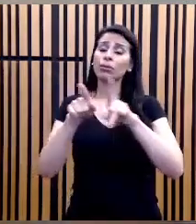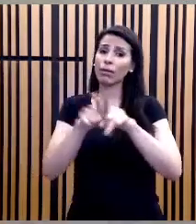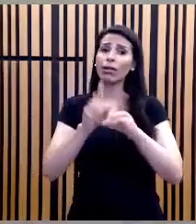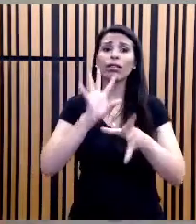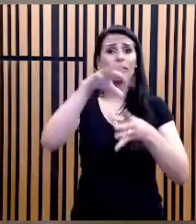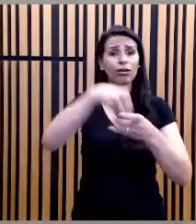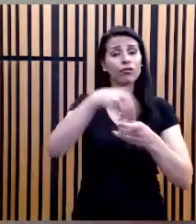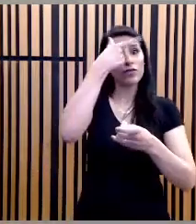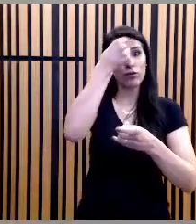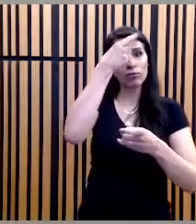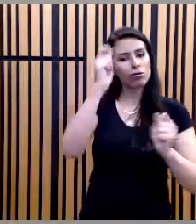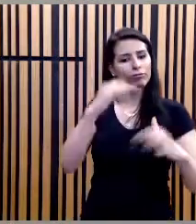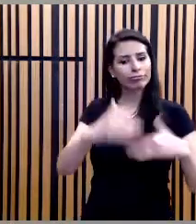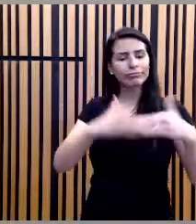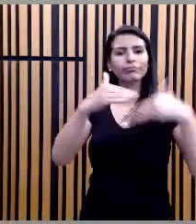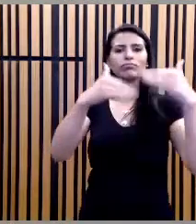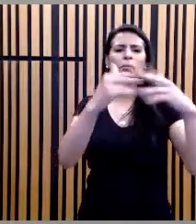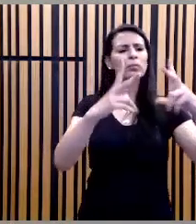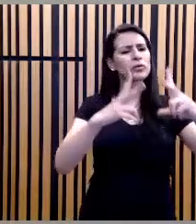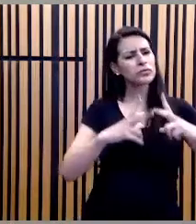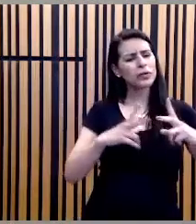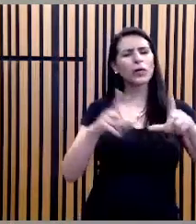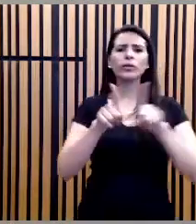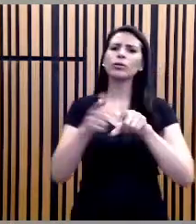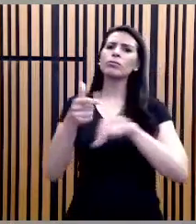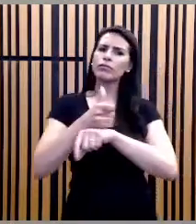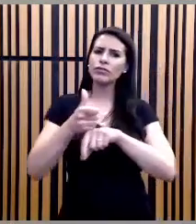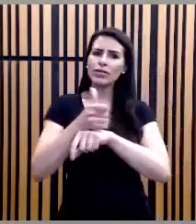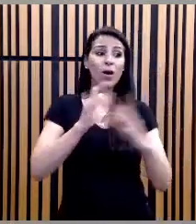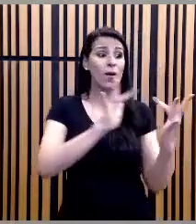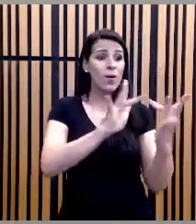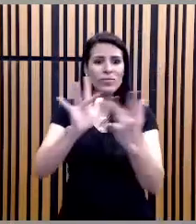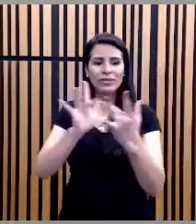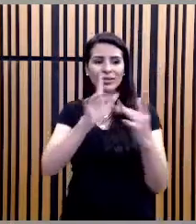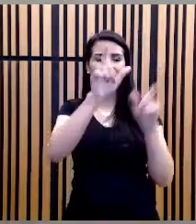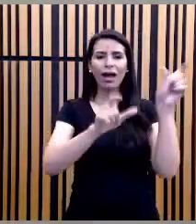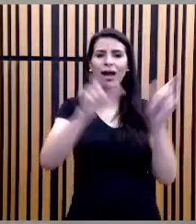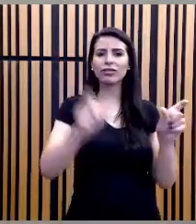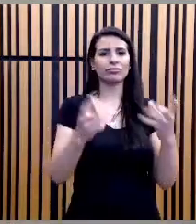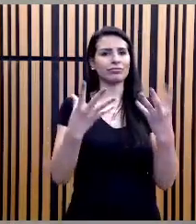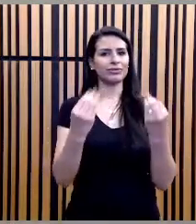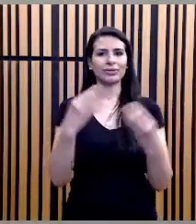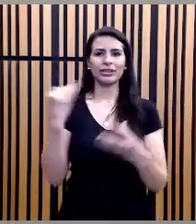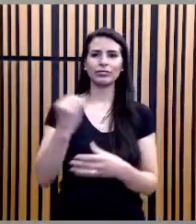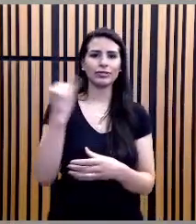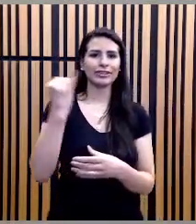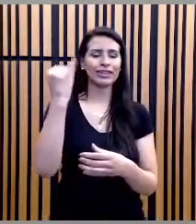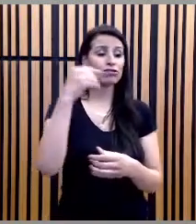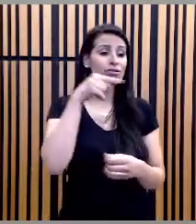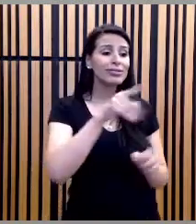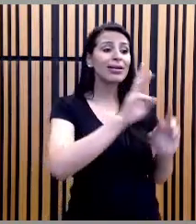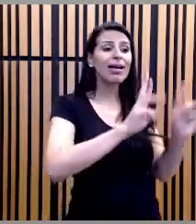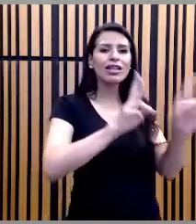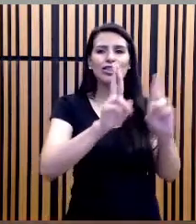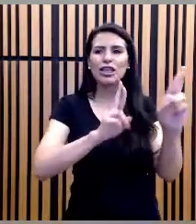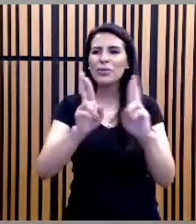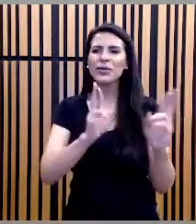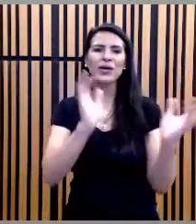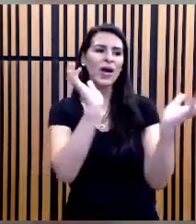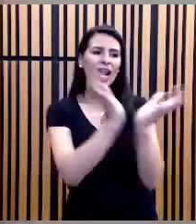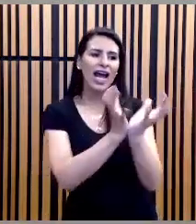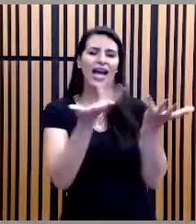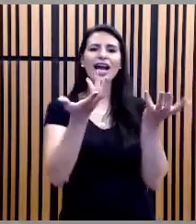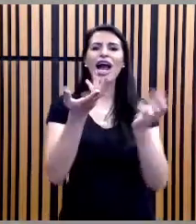universidade, enfim, pessoal e profissional. Os contatos são muito importantes. O relacionamento que a gente cria entre o colega, entre